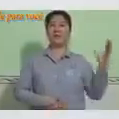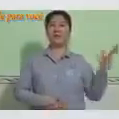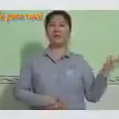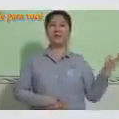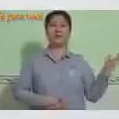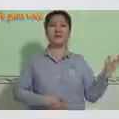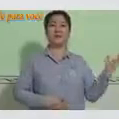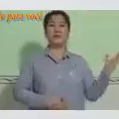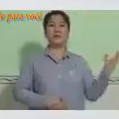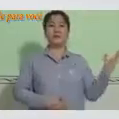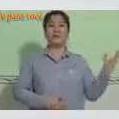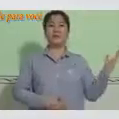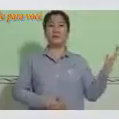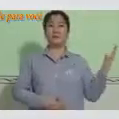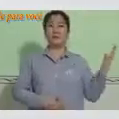oral.